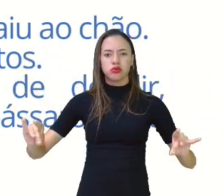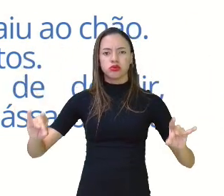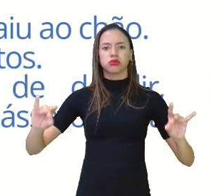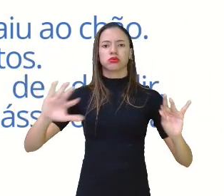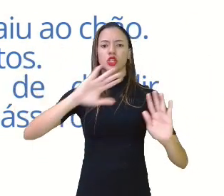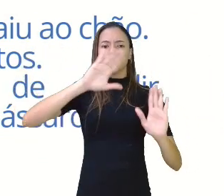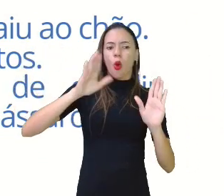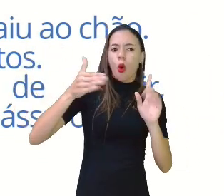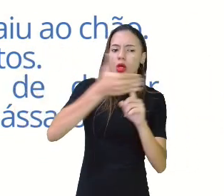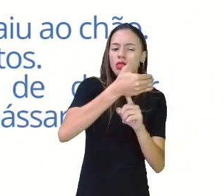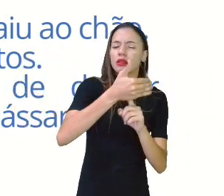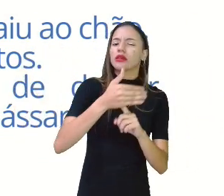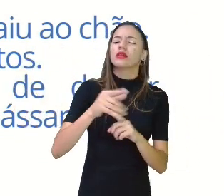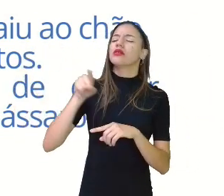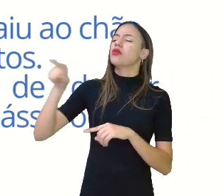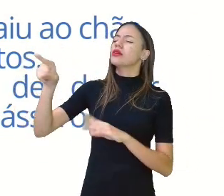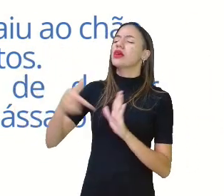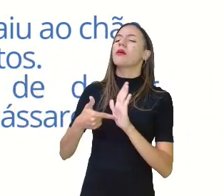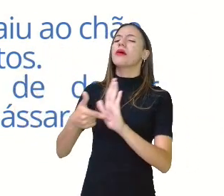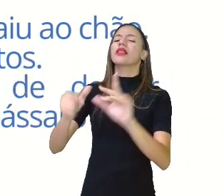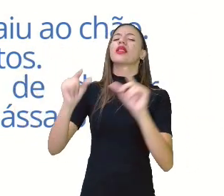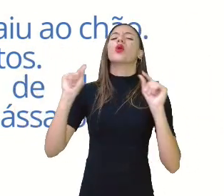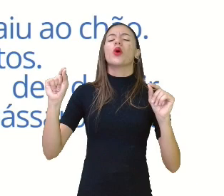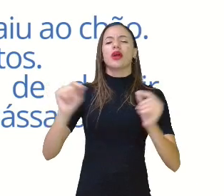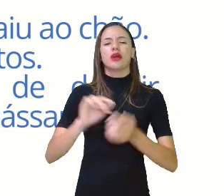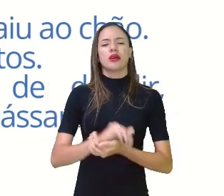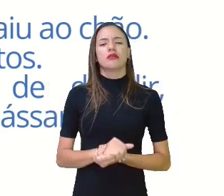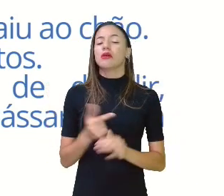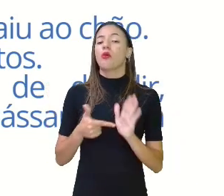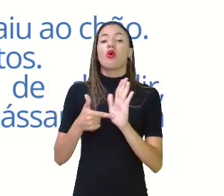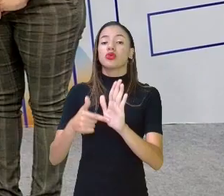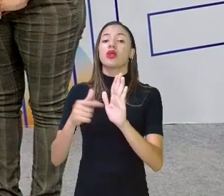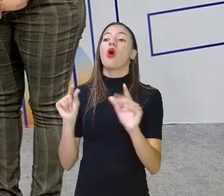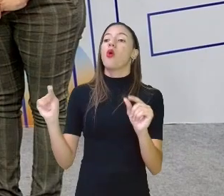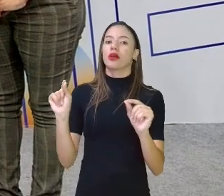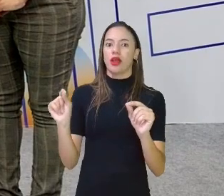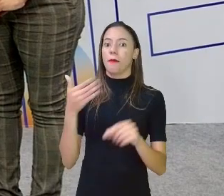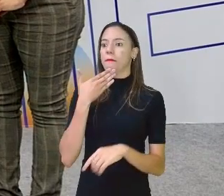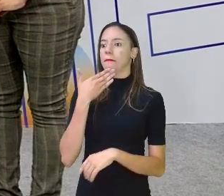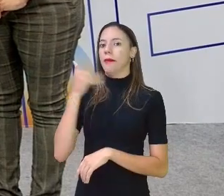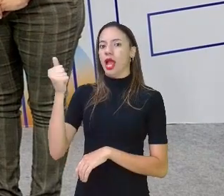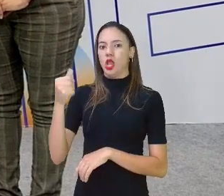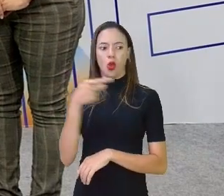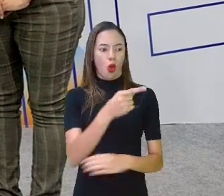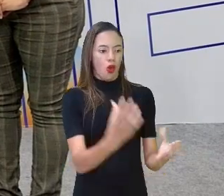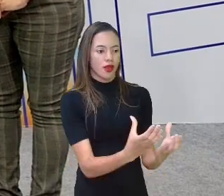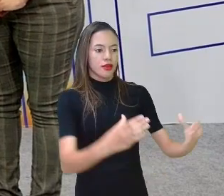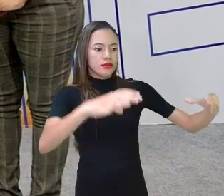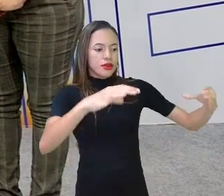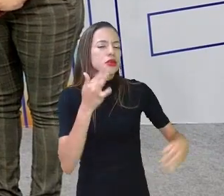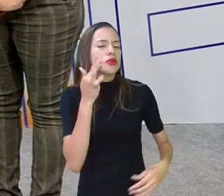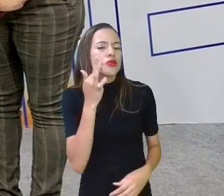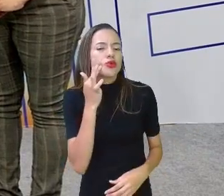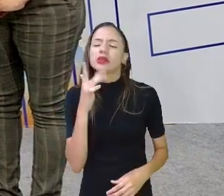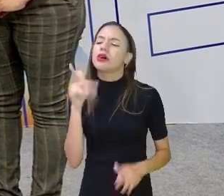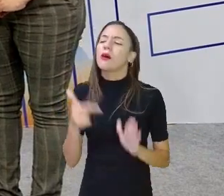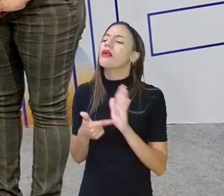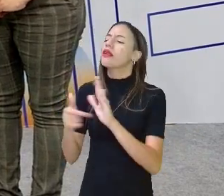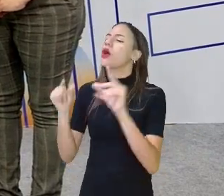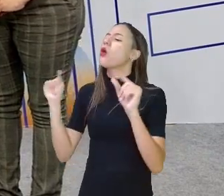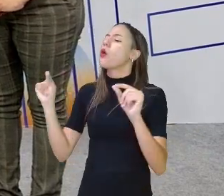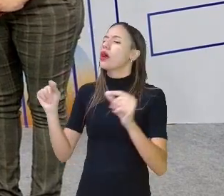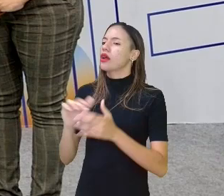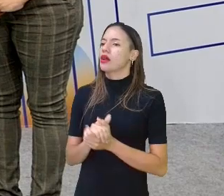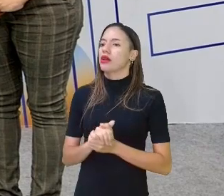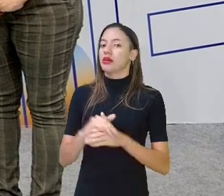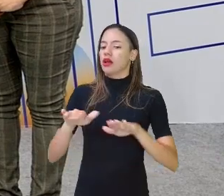você está apresentando? O que é que você vai mostrar para a gente que seja melhor do que essa cesta de fruta? O